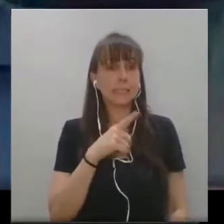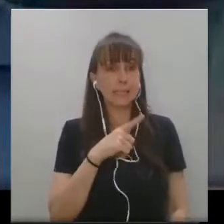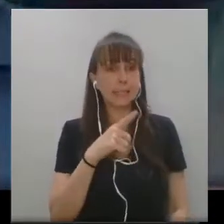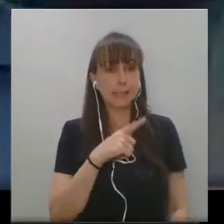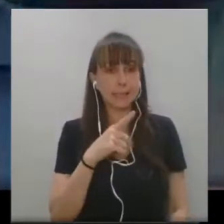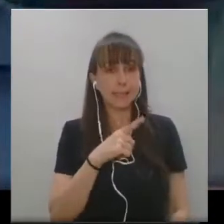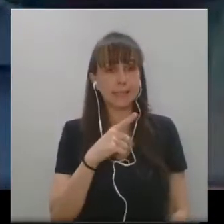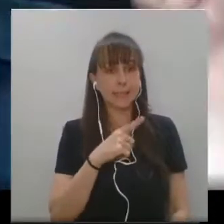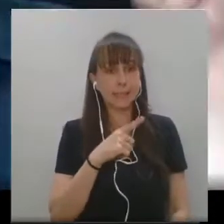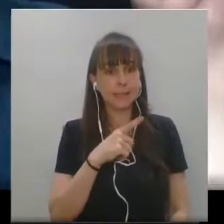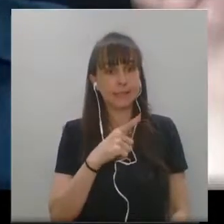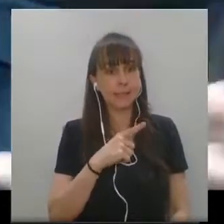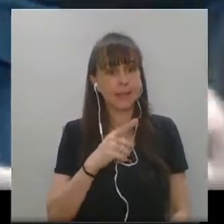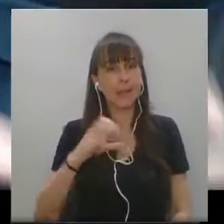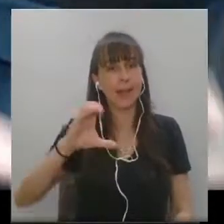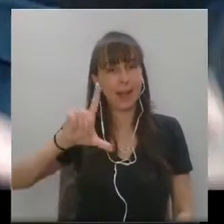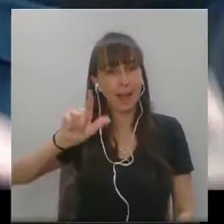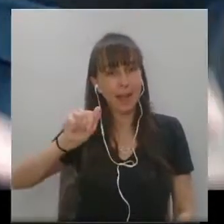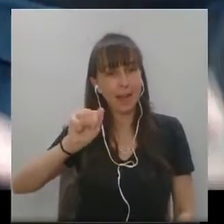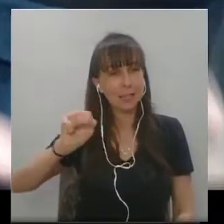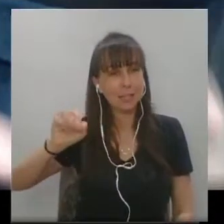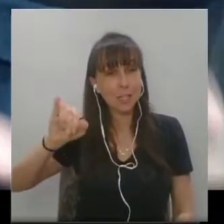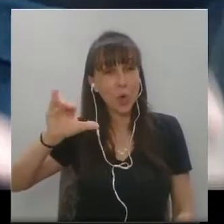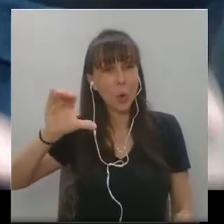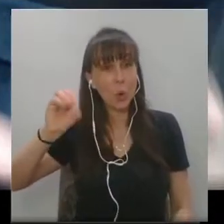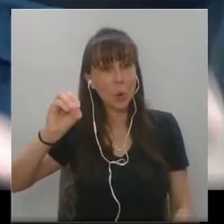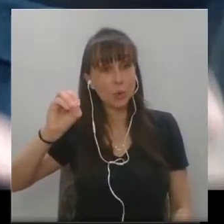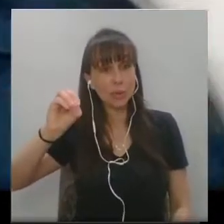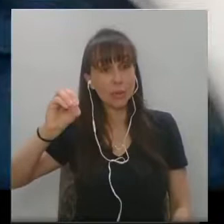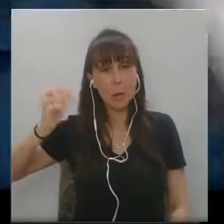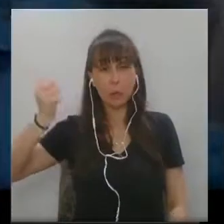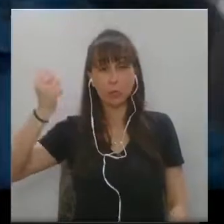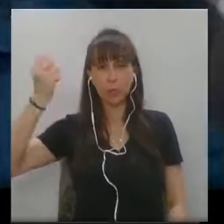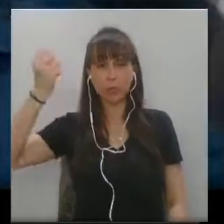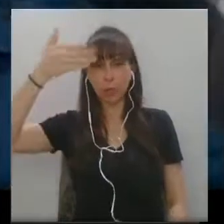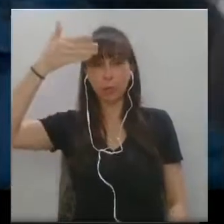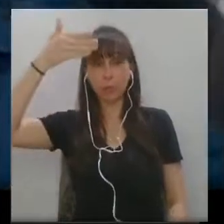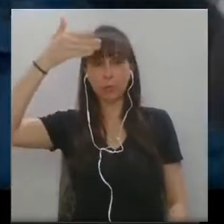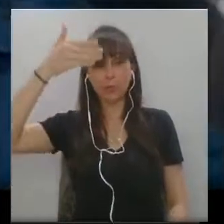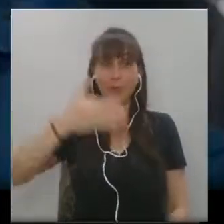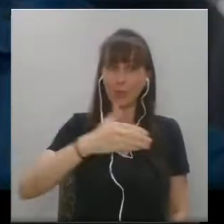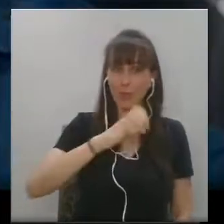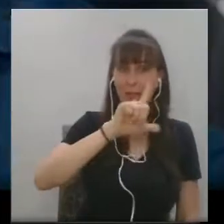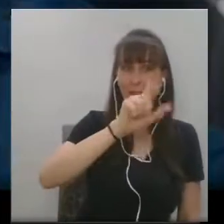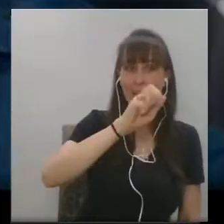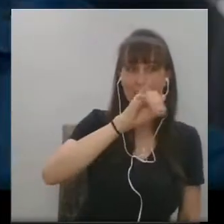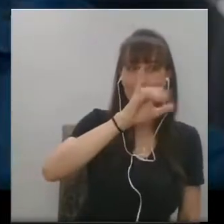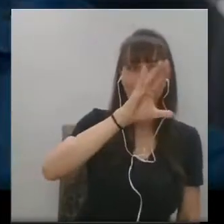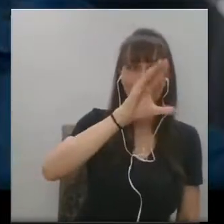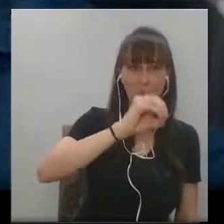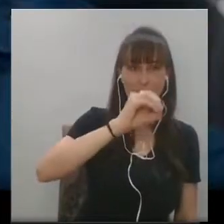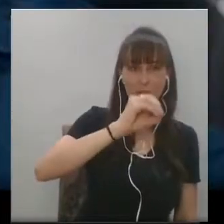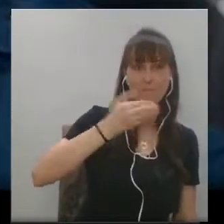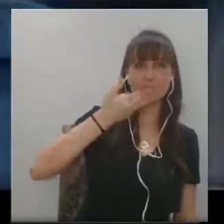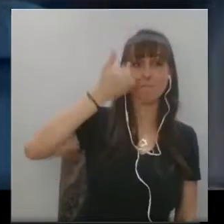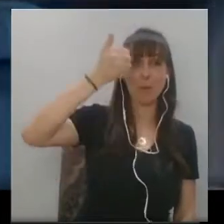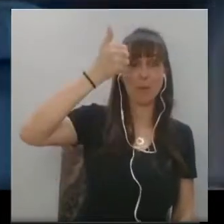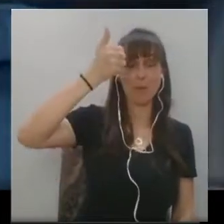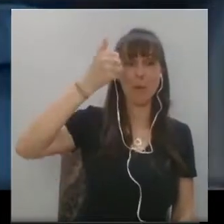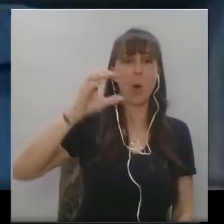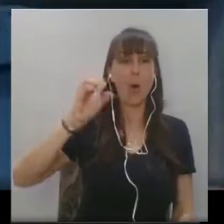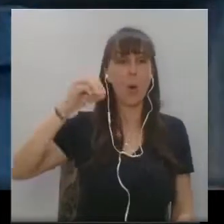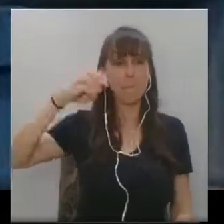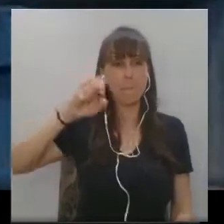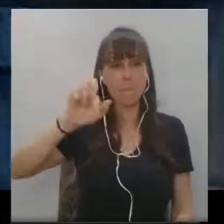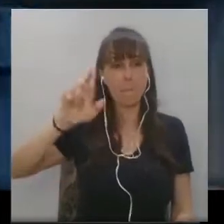clássicos dos clássicos, né, são aqueles clássicos assim que estão no topo na lista, que são assim os mais bem definidos, né, Homero, Virgílio,